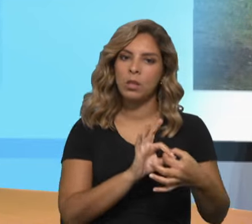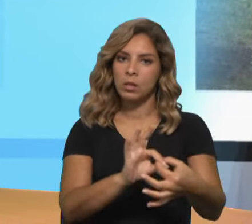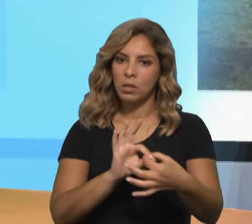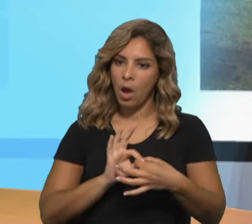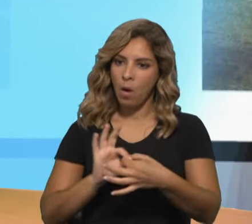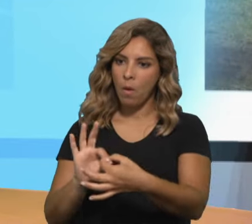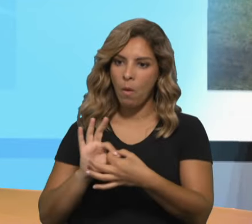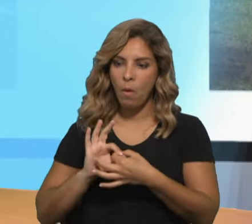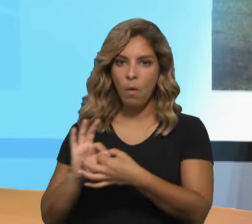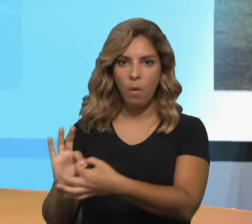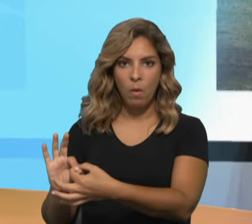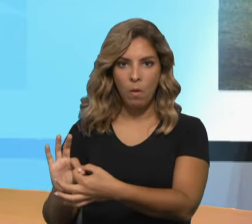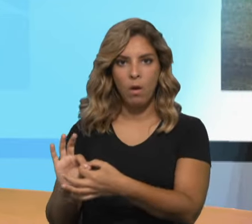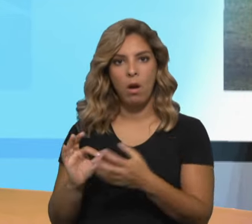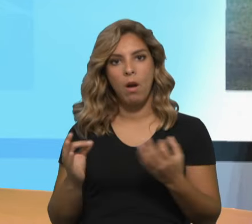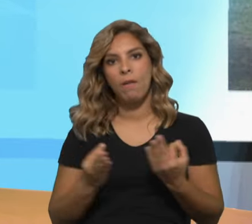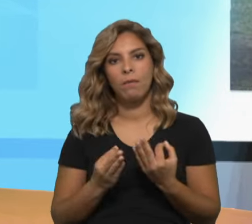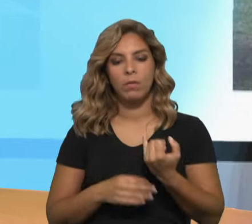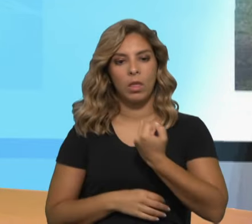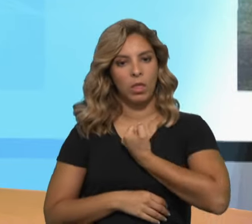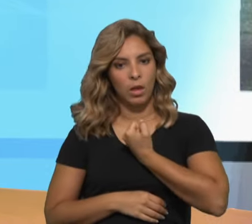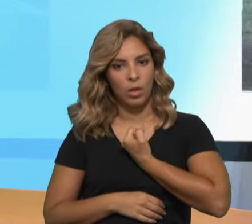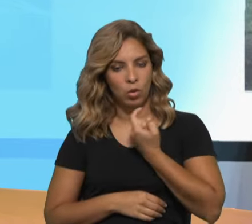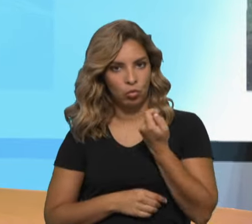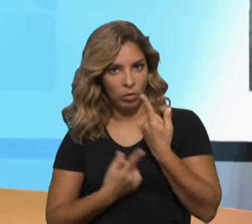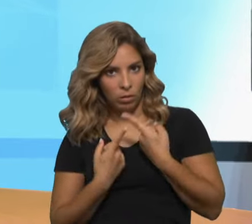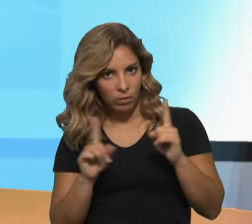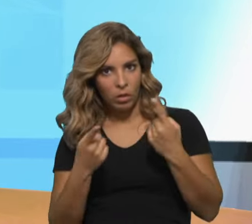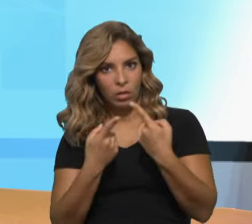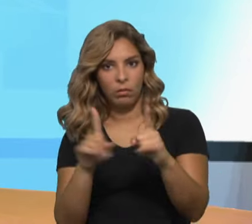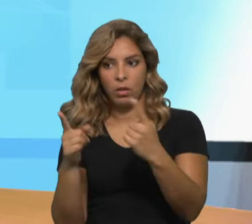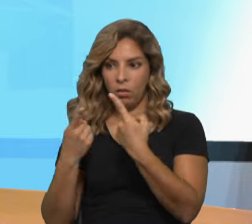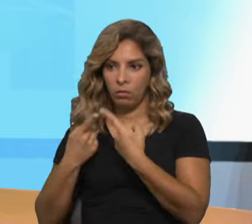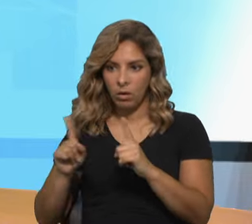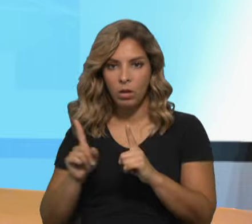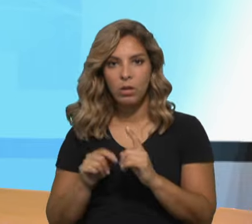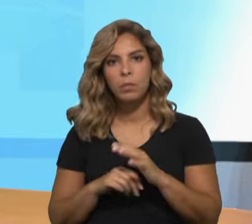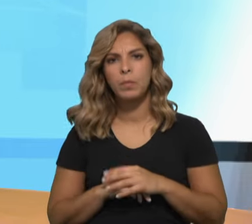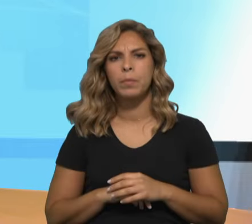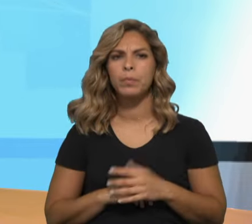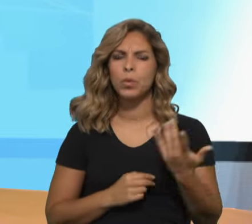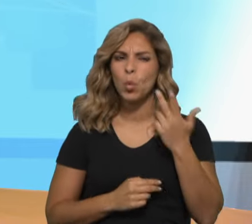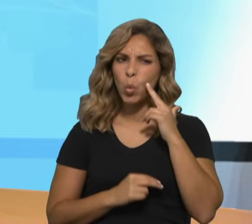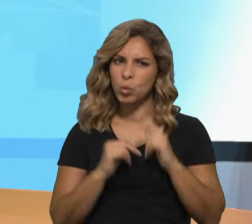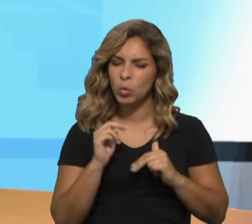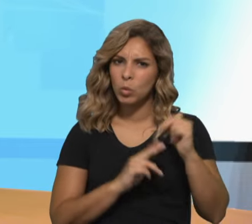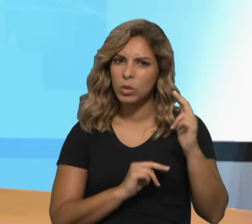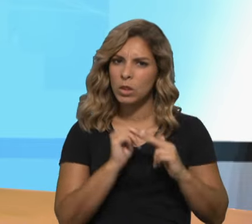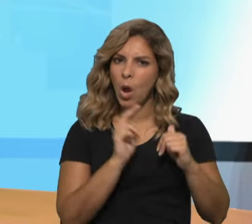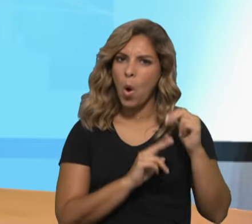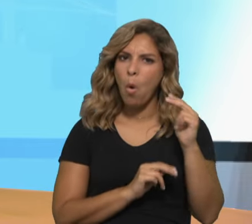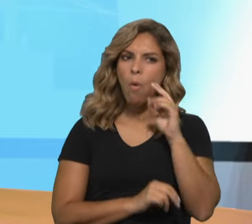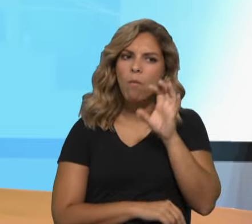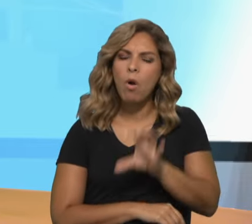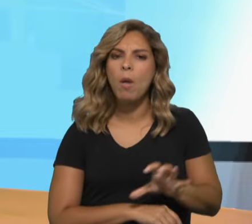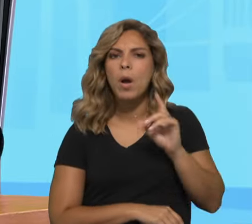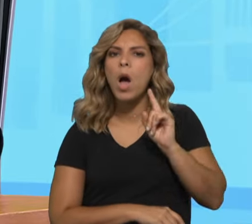aqueles que têm identidades diferentes. O que é que se tem construído no nosso país neste